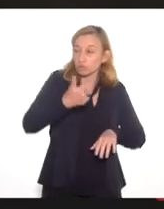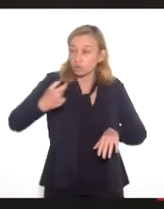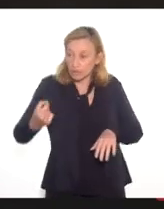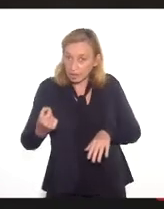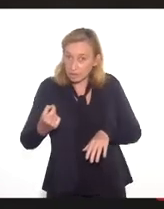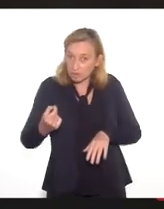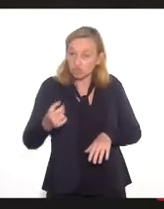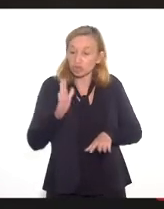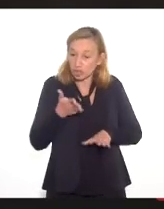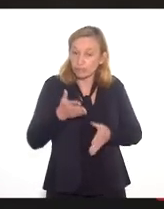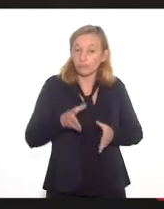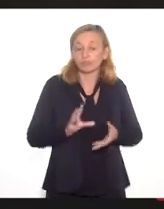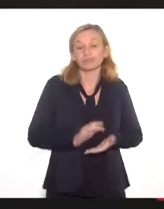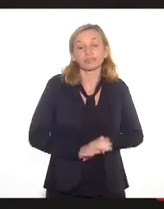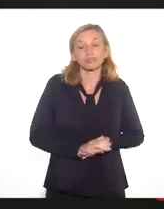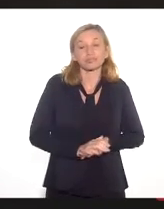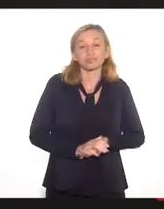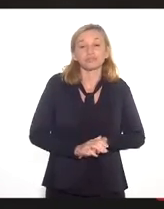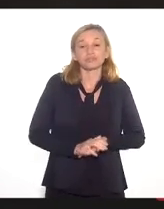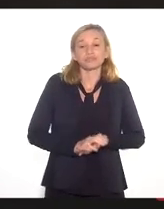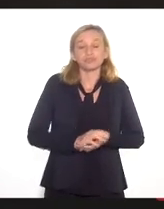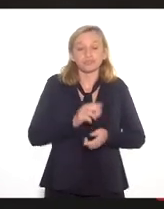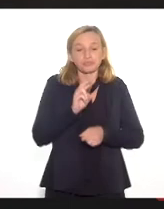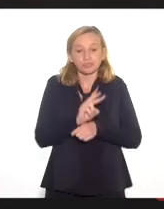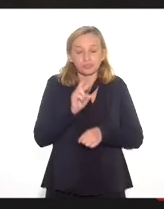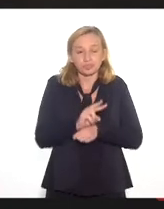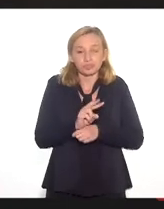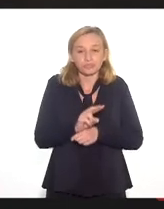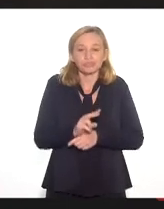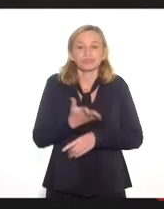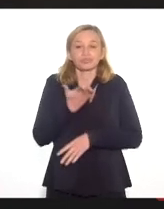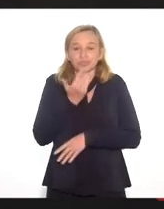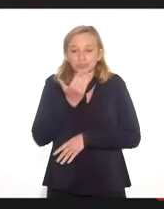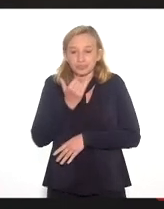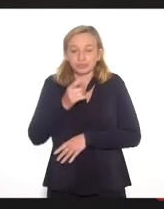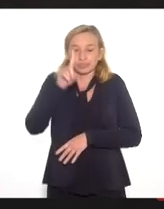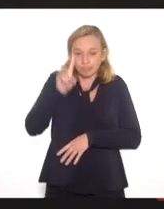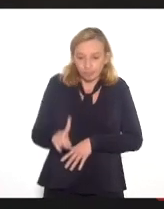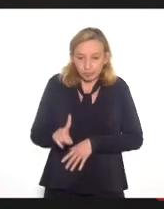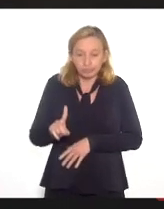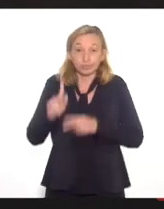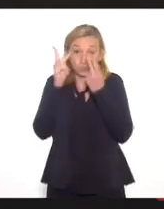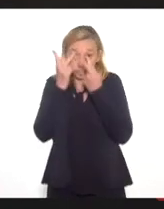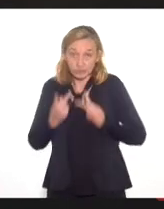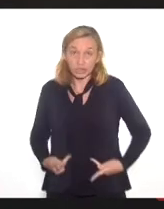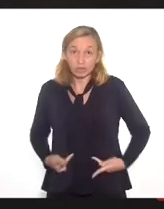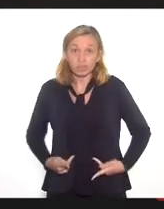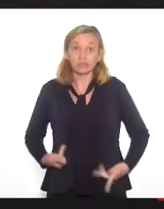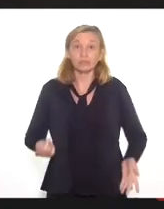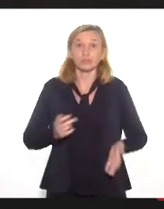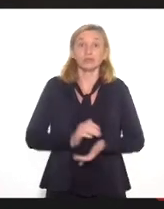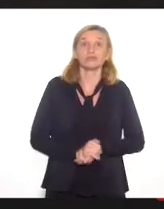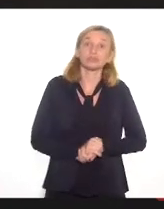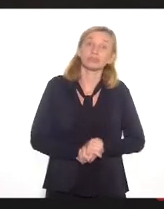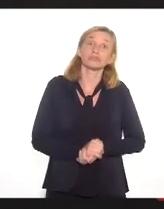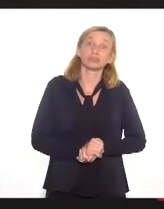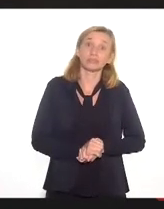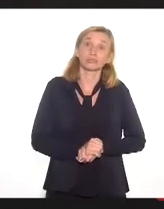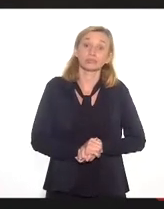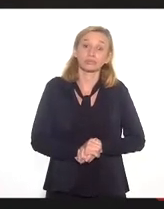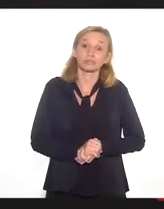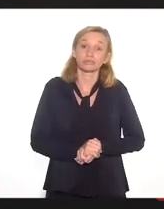a defesa de que a alimentação é um direito humano para todo cidadão brasileiro